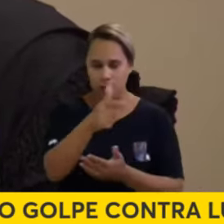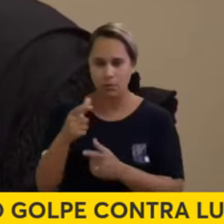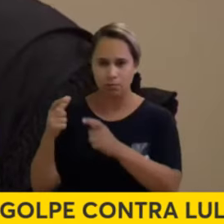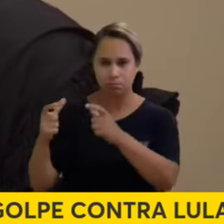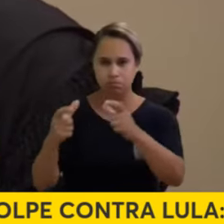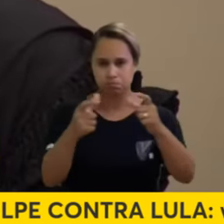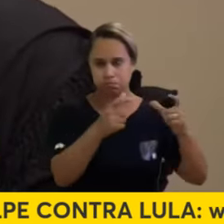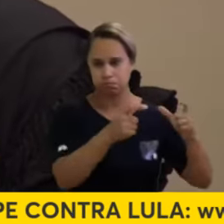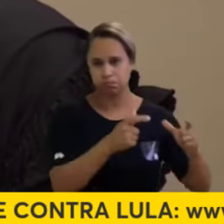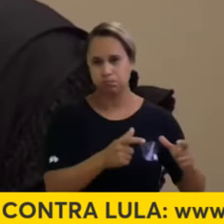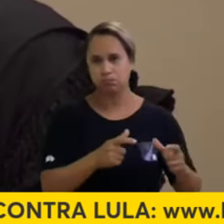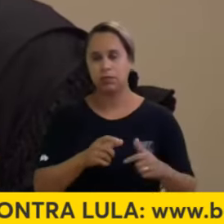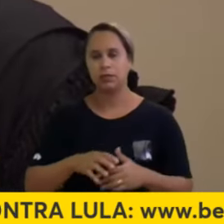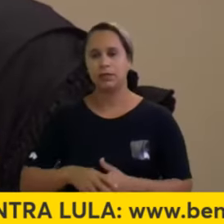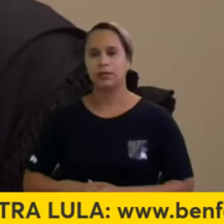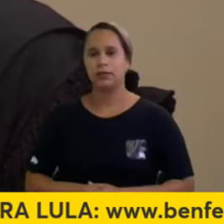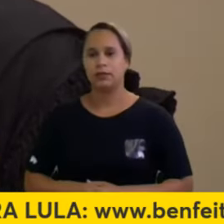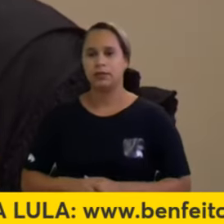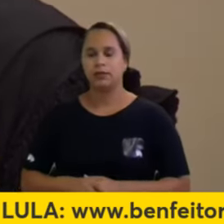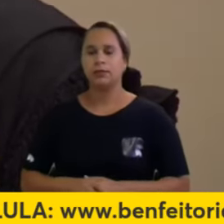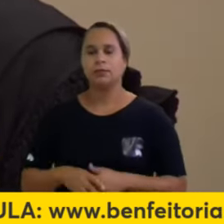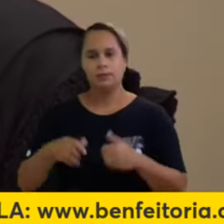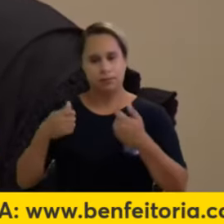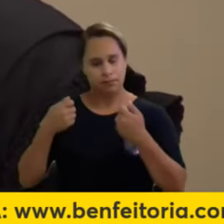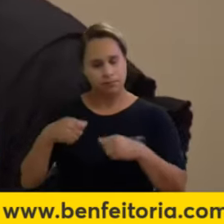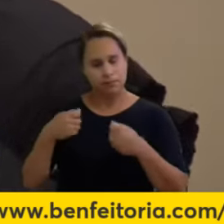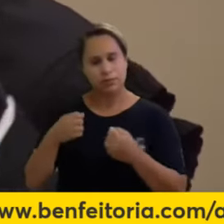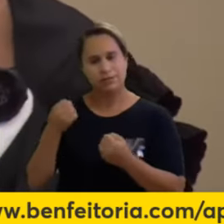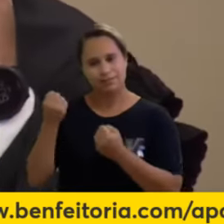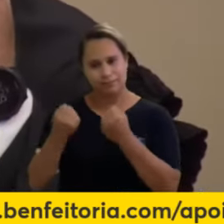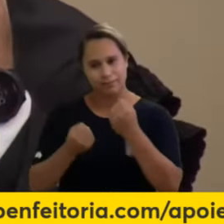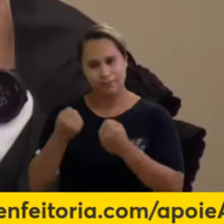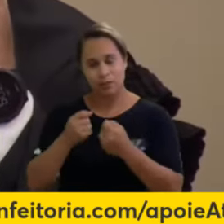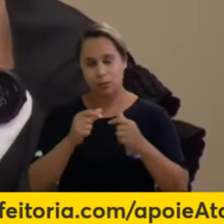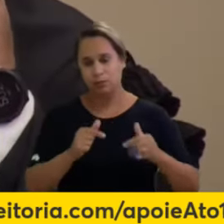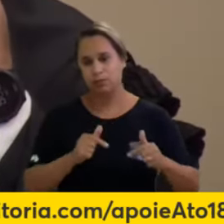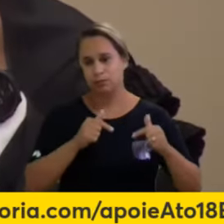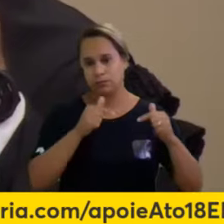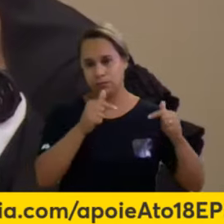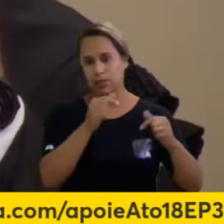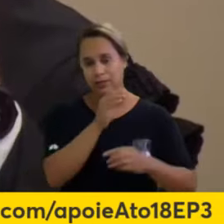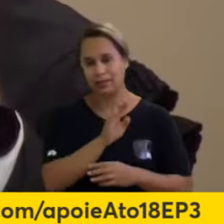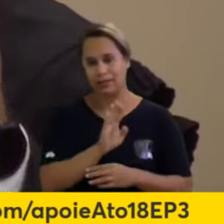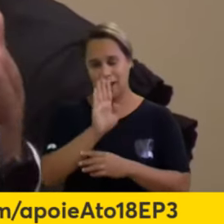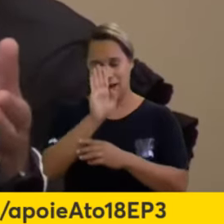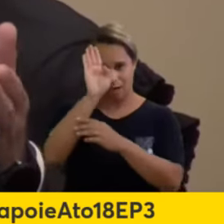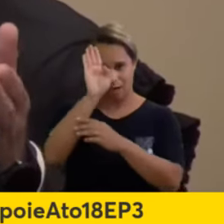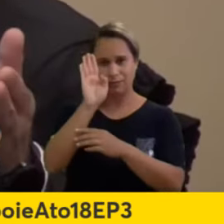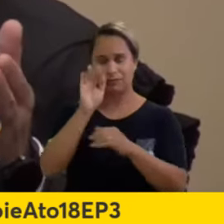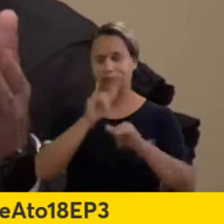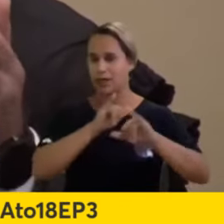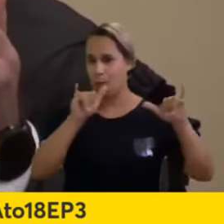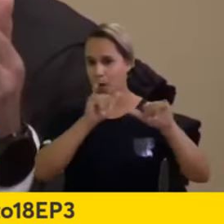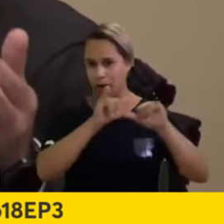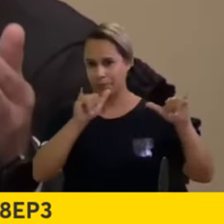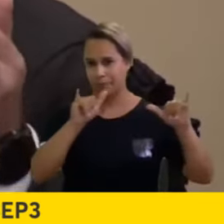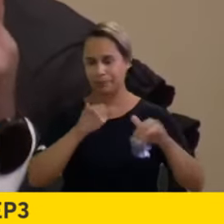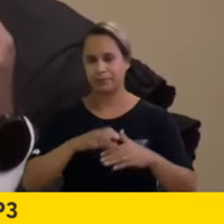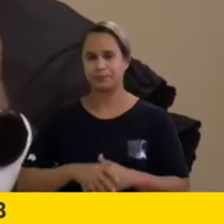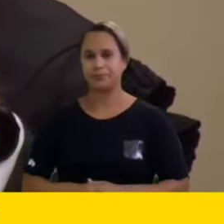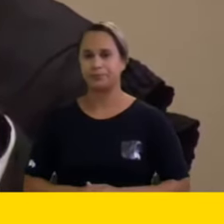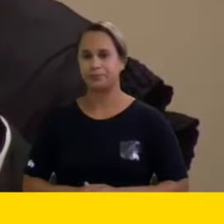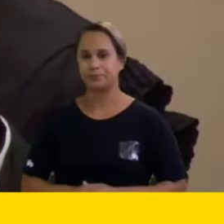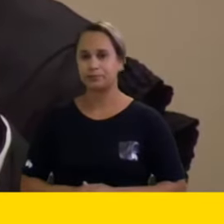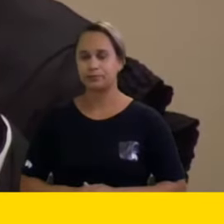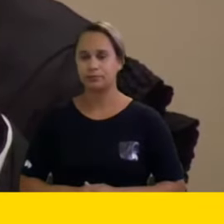pré-candidatos são essenciais para que realizem seus atos de pré-campanha dessa feita não é possível dissociar a blindagem da locação do